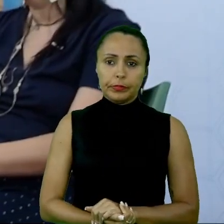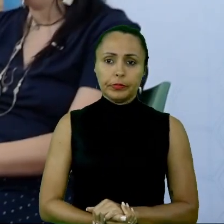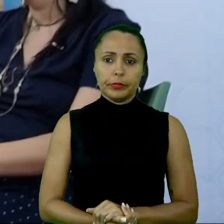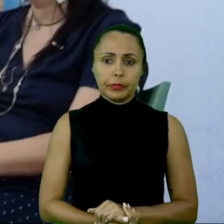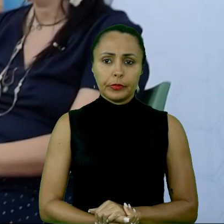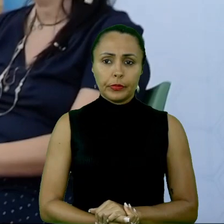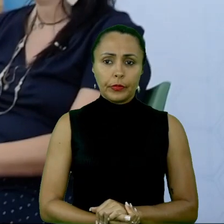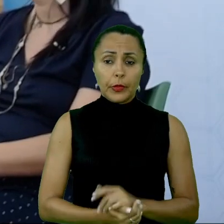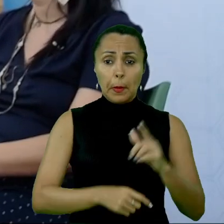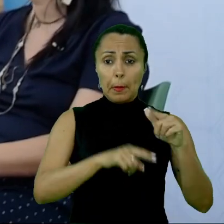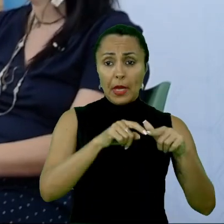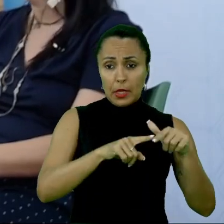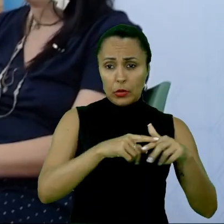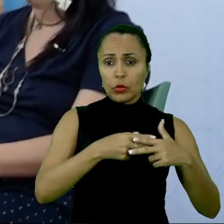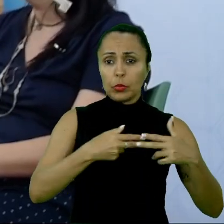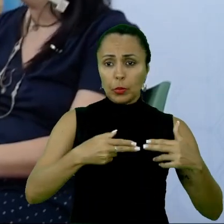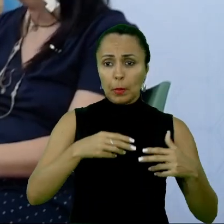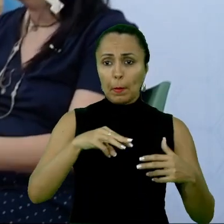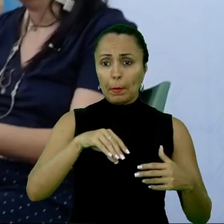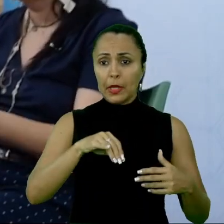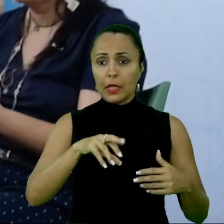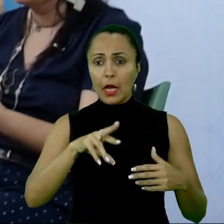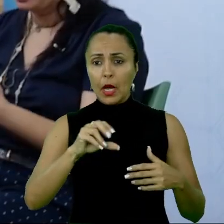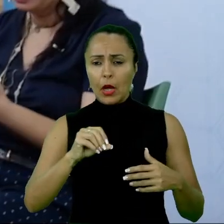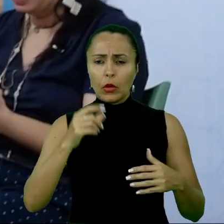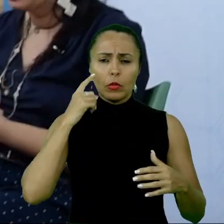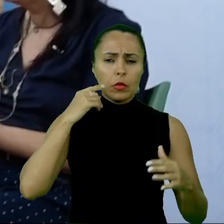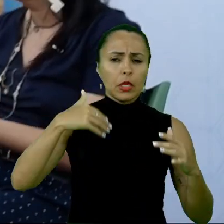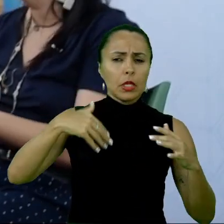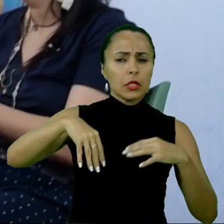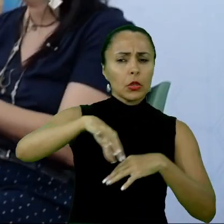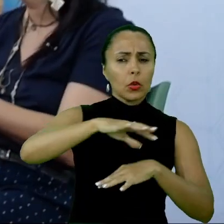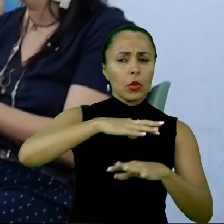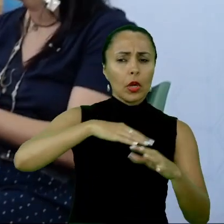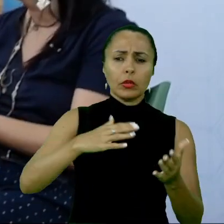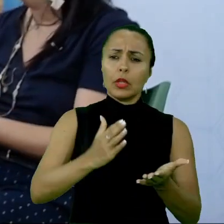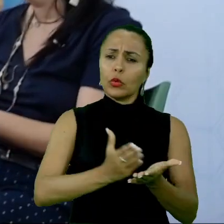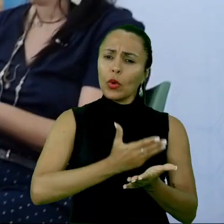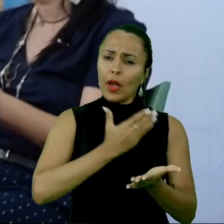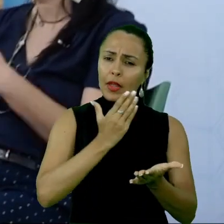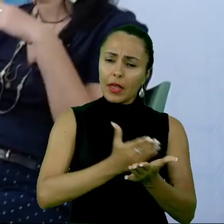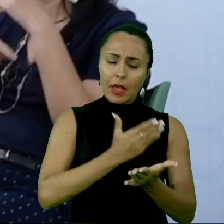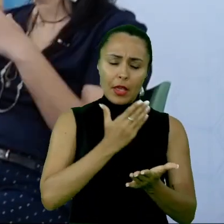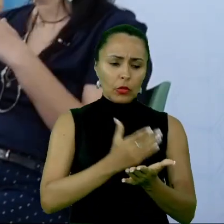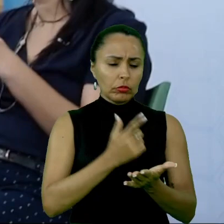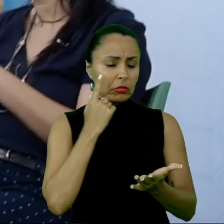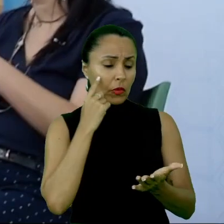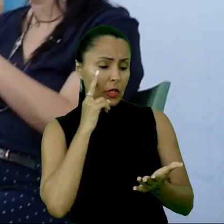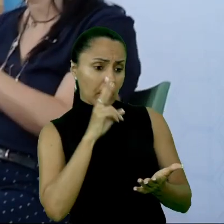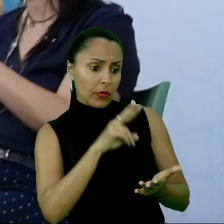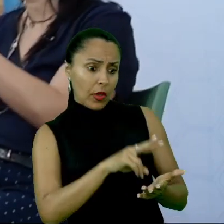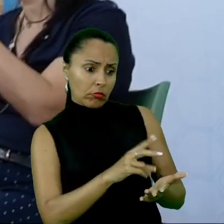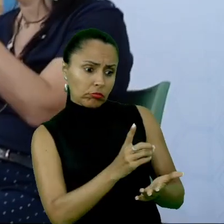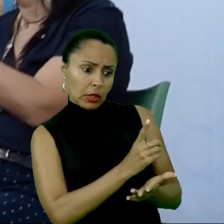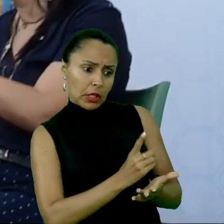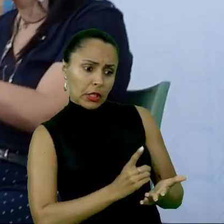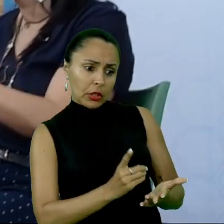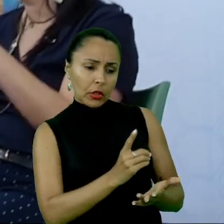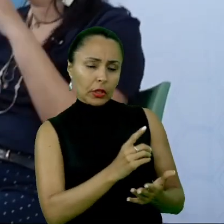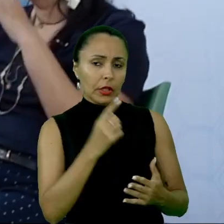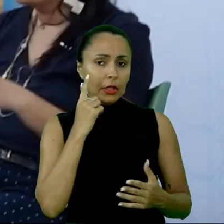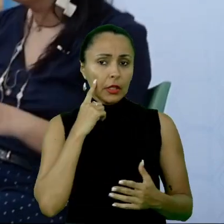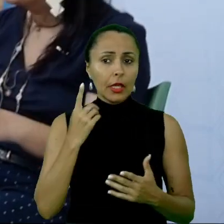peças do Miró, né, circulando também, está num caderninho, tá, e não é nenhuma releitura, simplesmente é